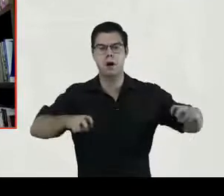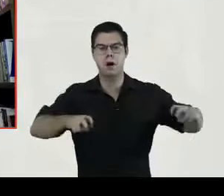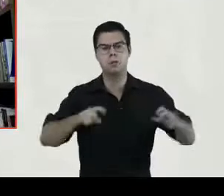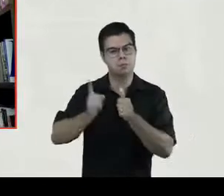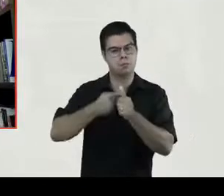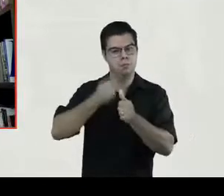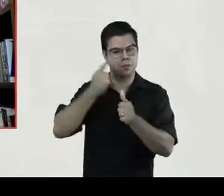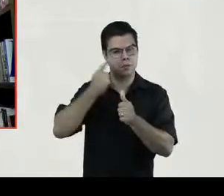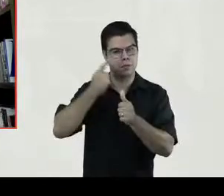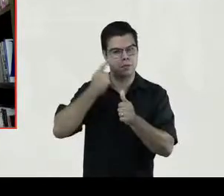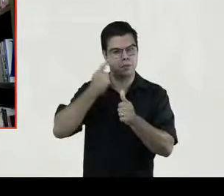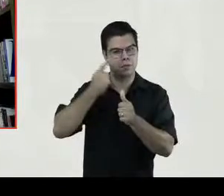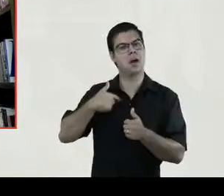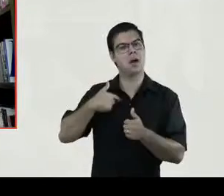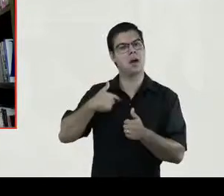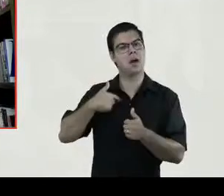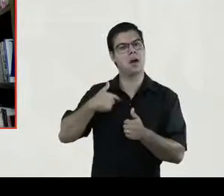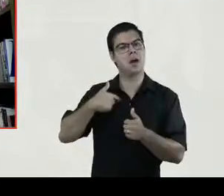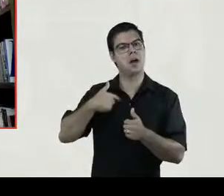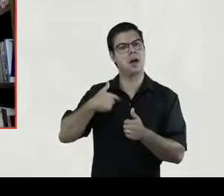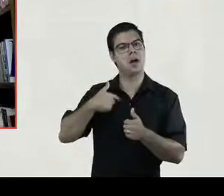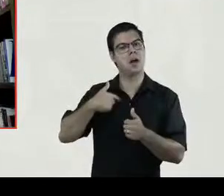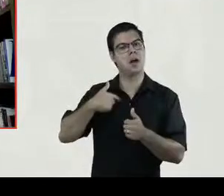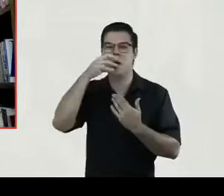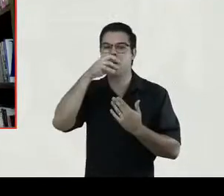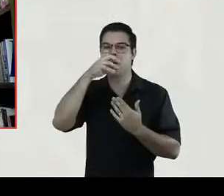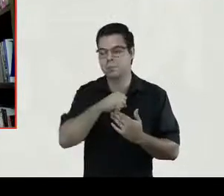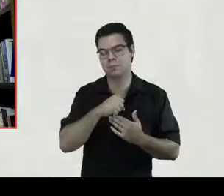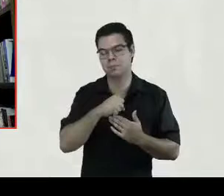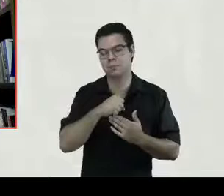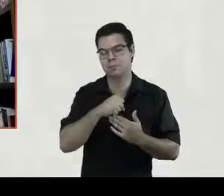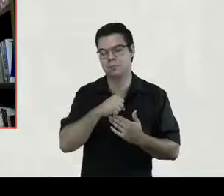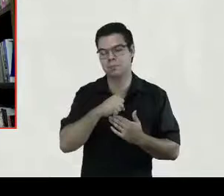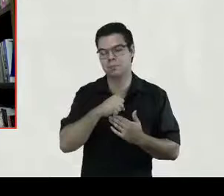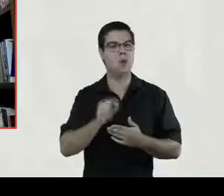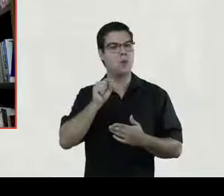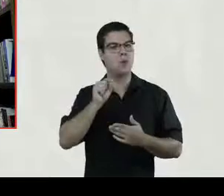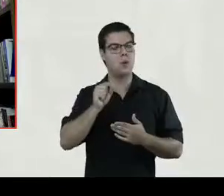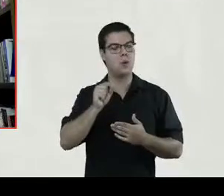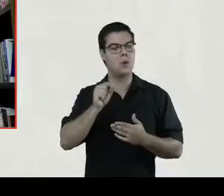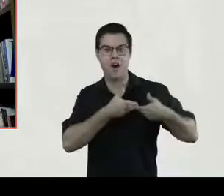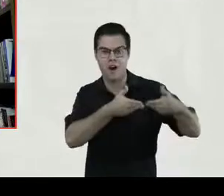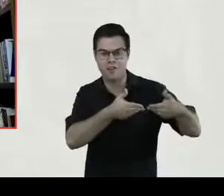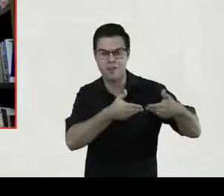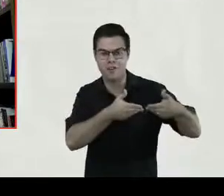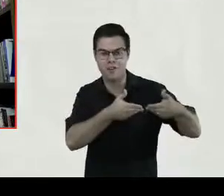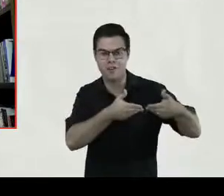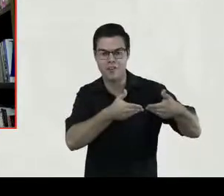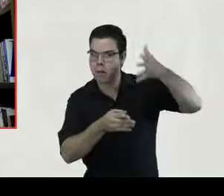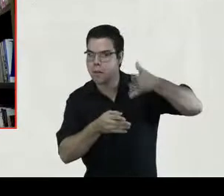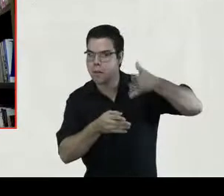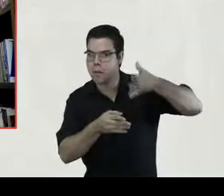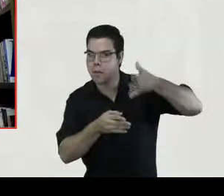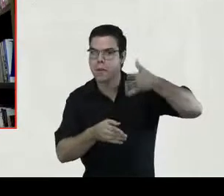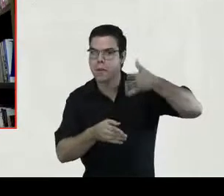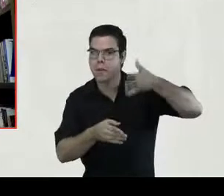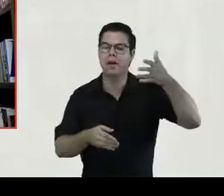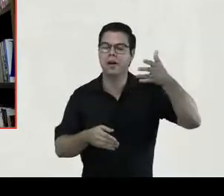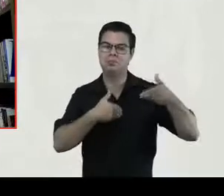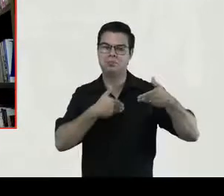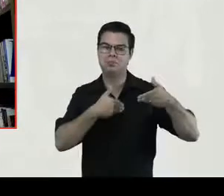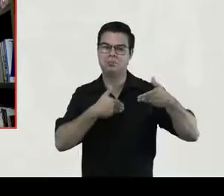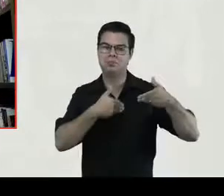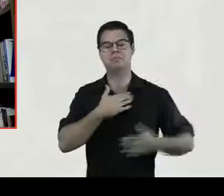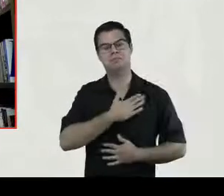gostaria de fazer um agradecimento muito rápido acerca deste convite que me foi feito para participar deste evento,